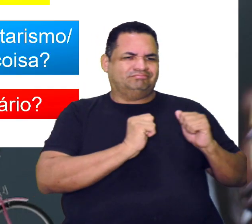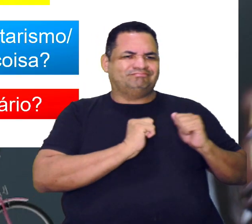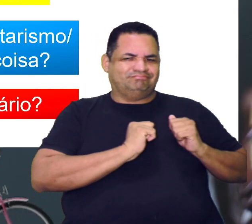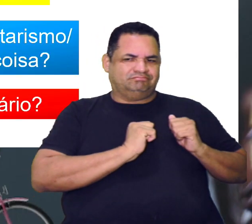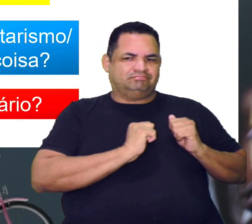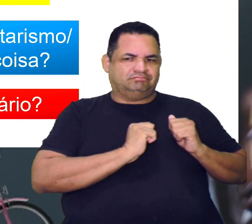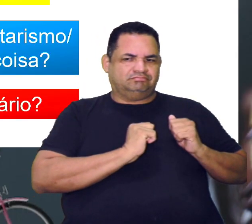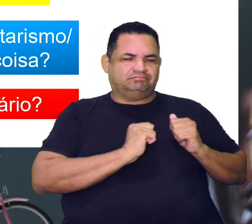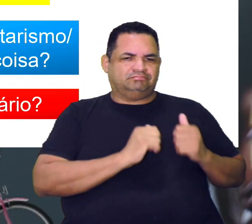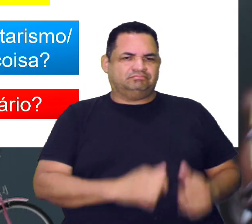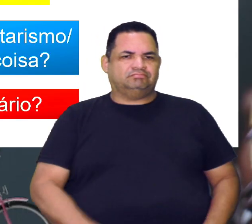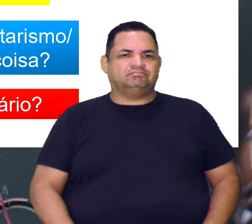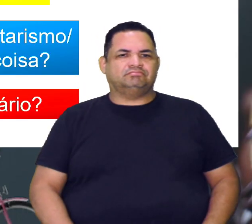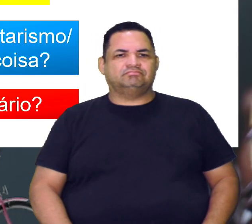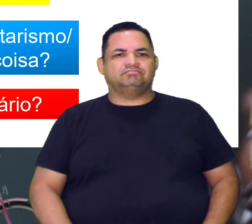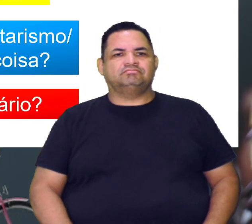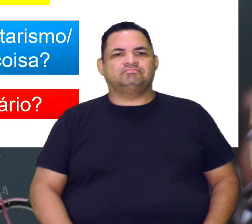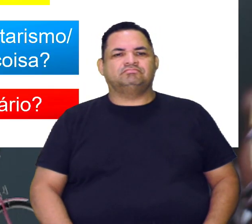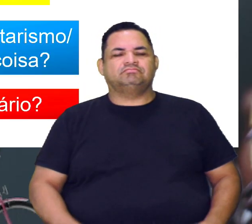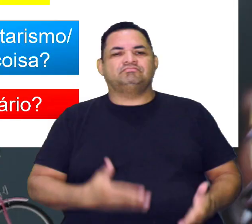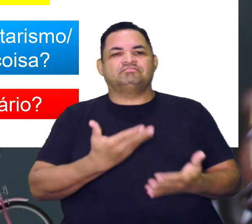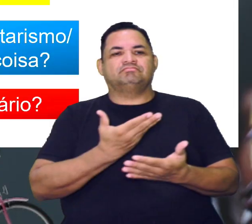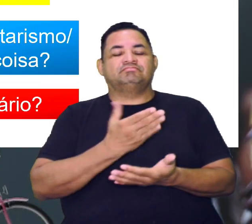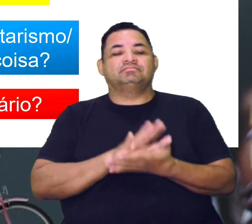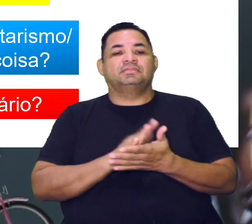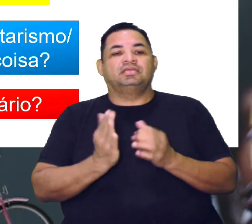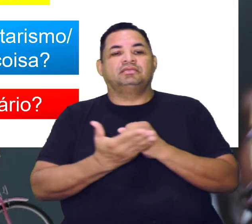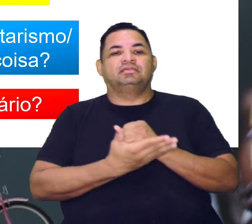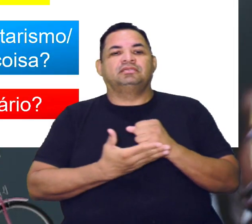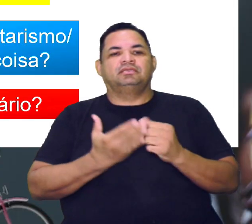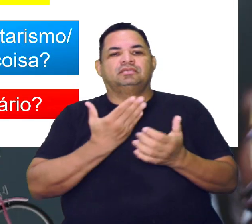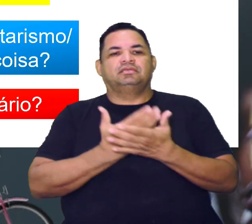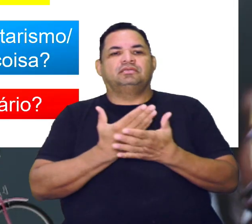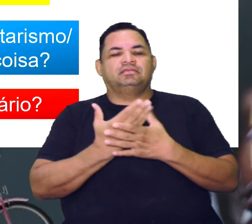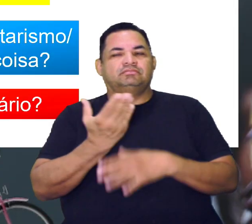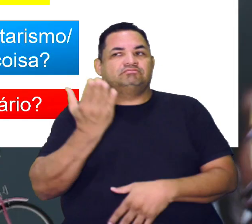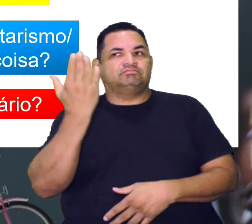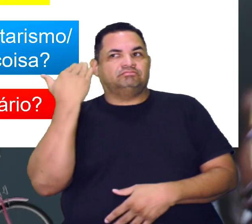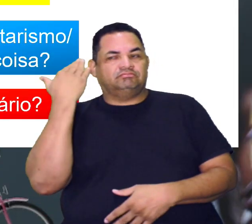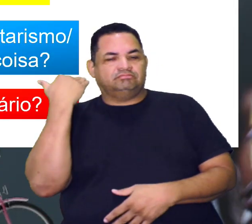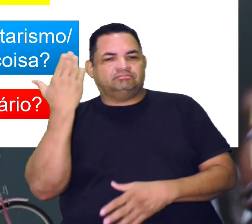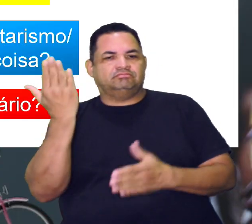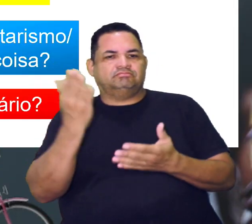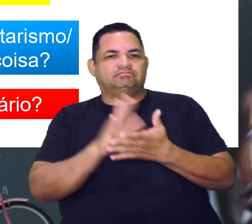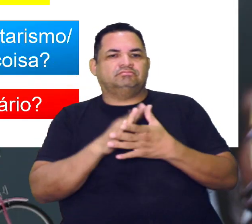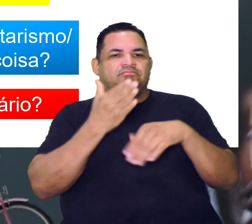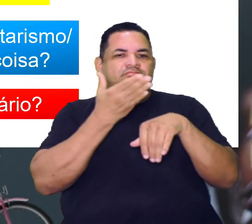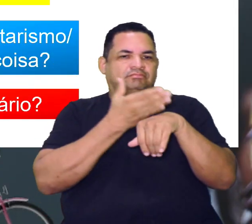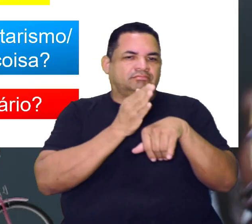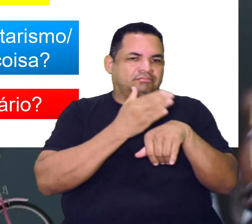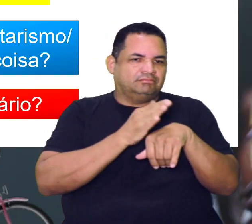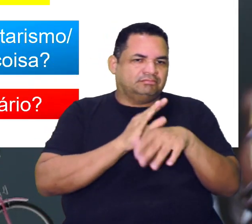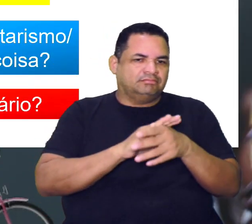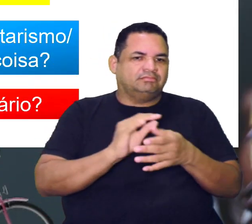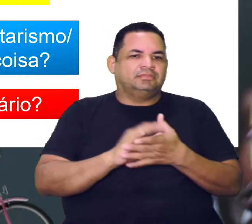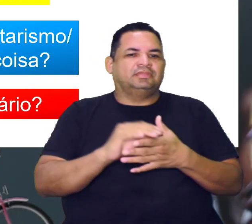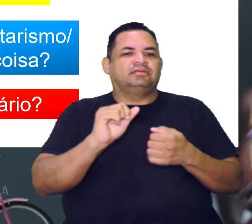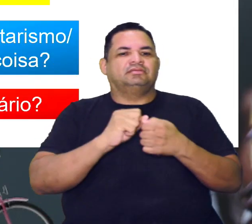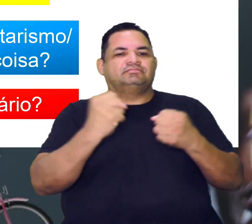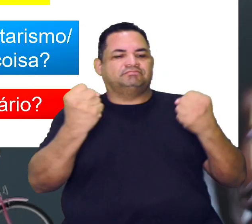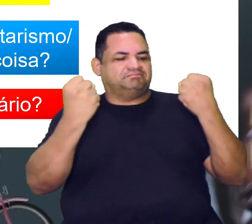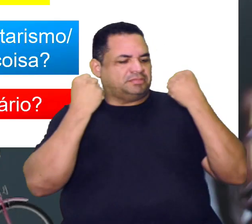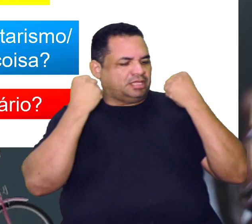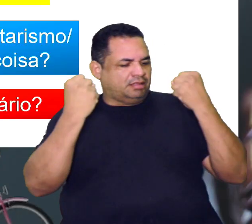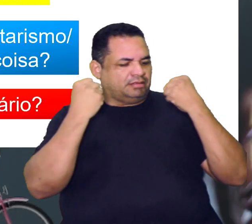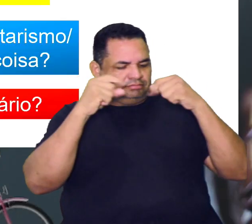ou não? Com base na aula passada, que eu falei para vocês, que eu estou agora treinando, né, fazendo musculação